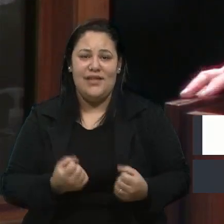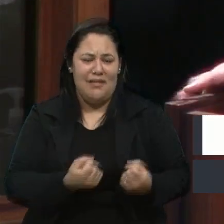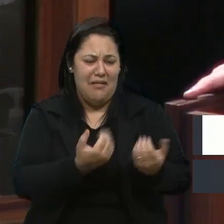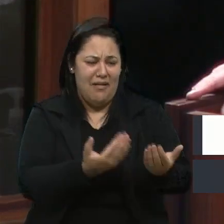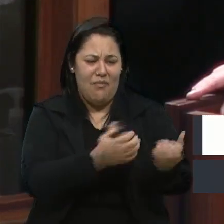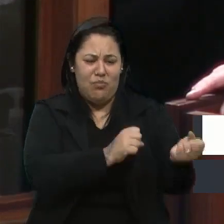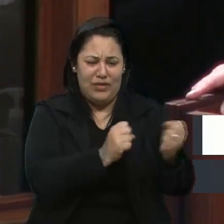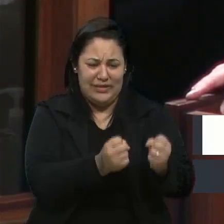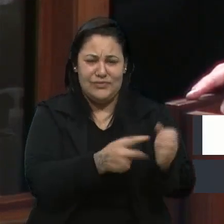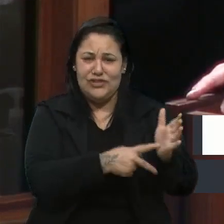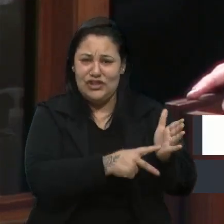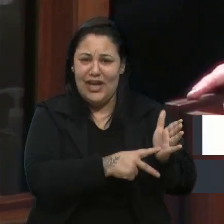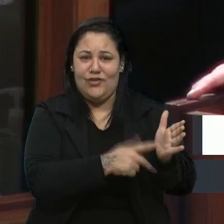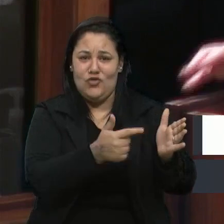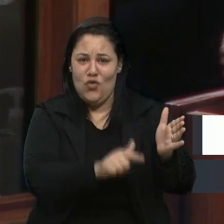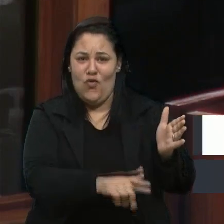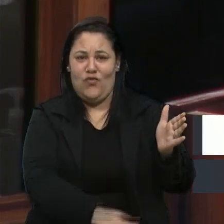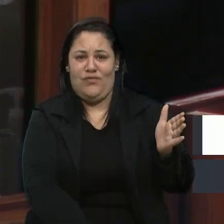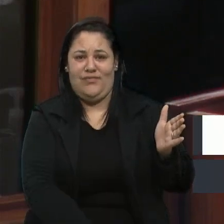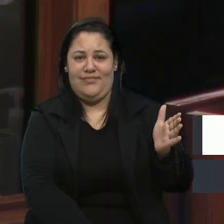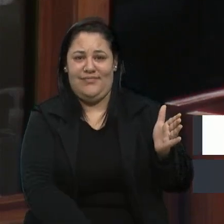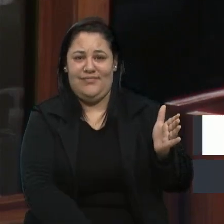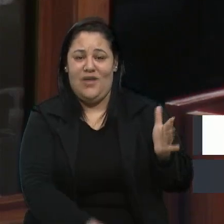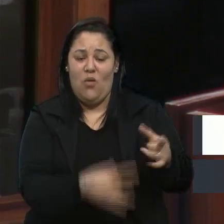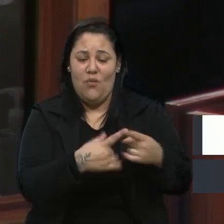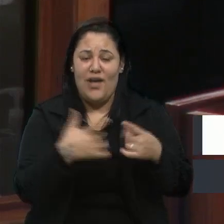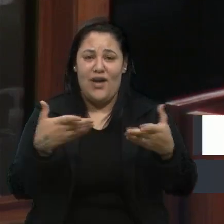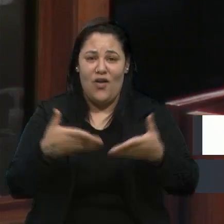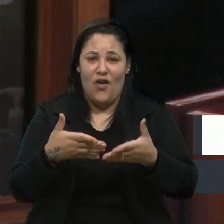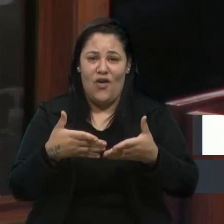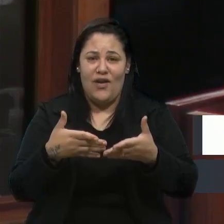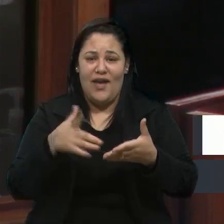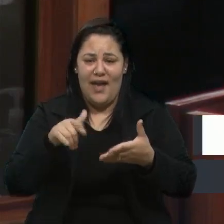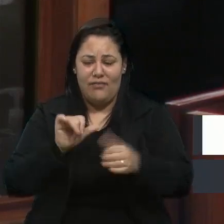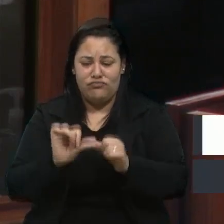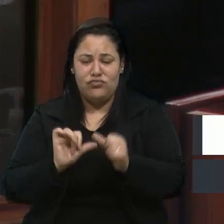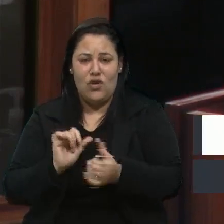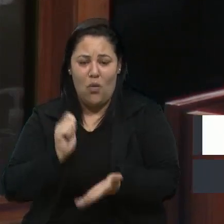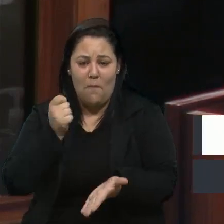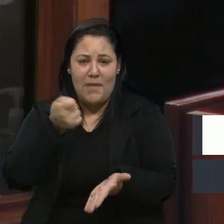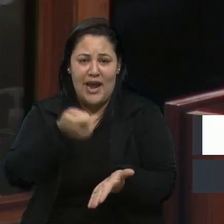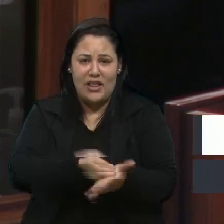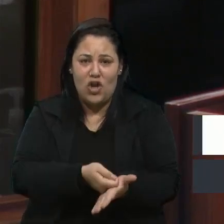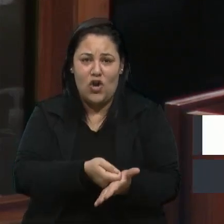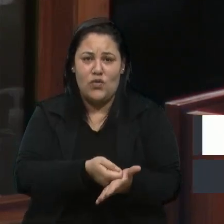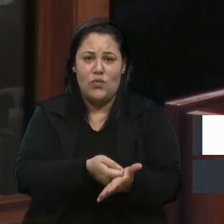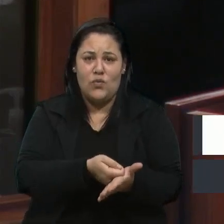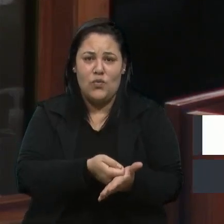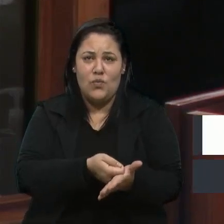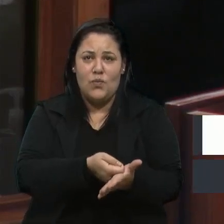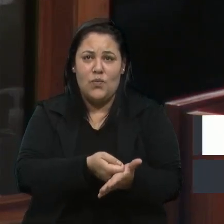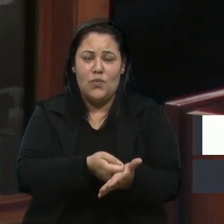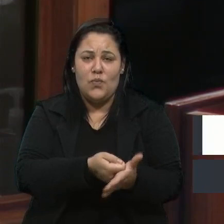sindicato. Porque agora tornaram praticamente obrigatória de novo a contribuição sindical e agora vão fazer mais uma